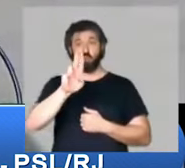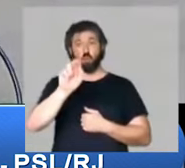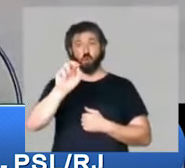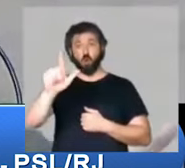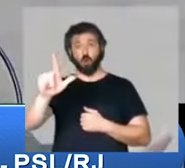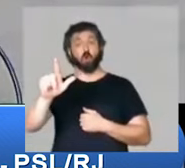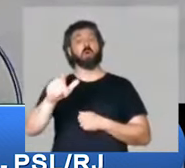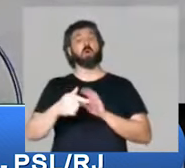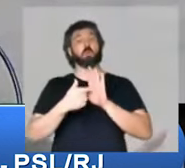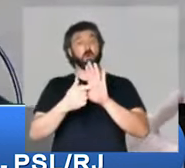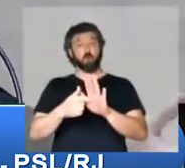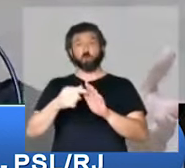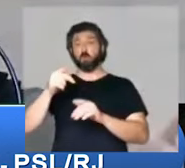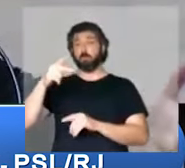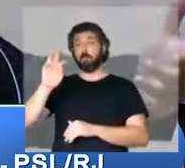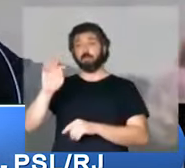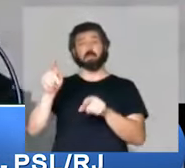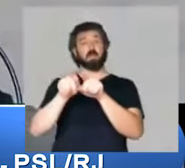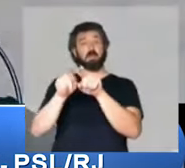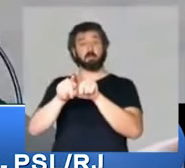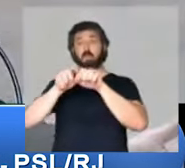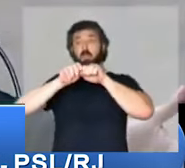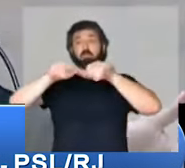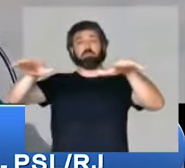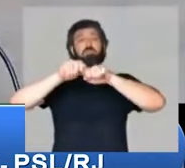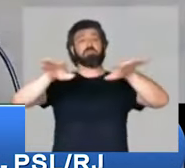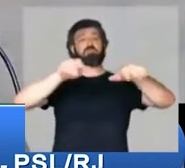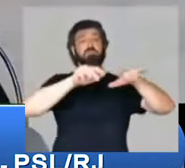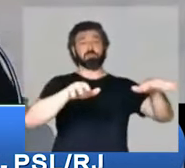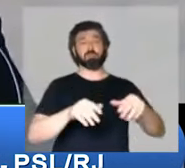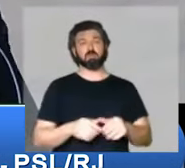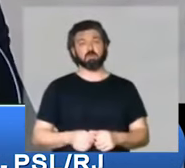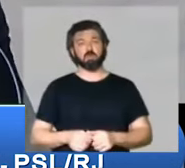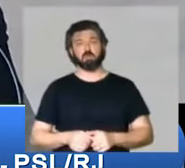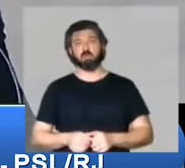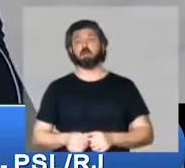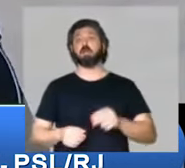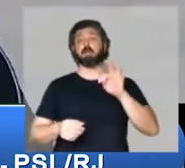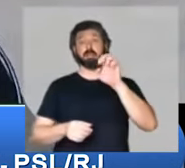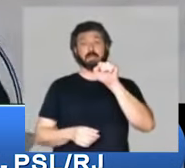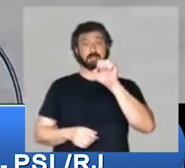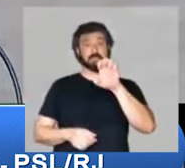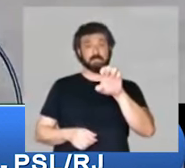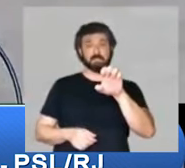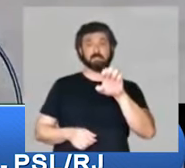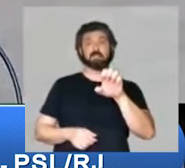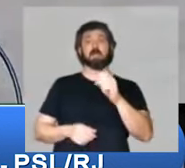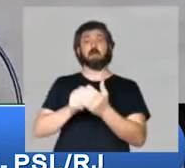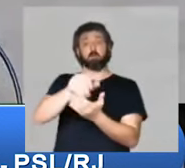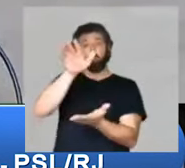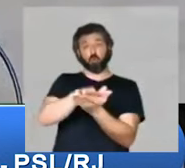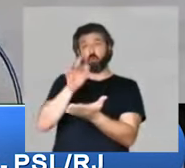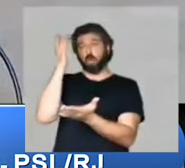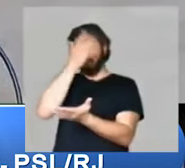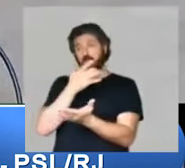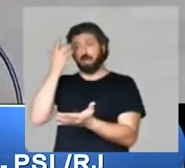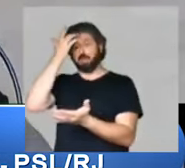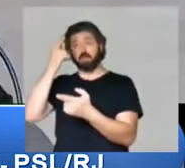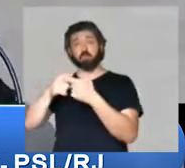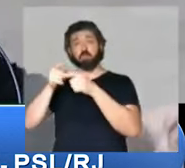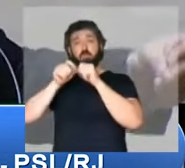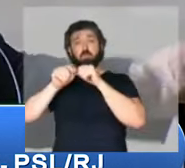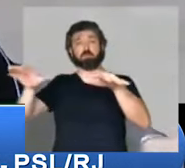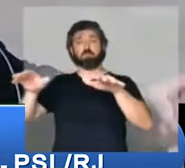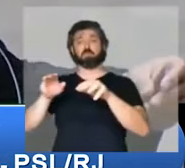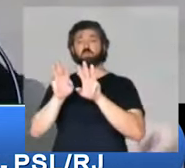que o PT também usou o sistema de envio de mensagens em massa. E ainda diz que o TSE multou a campanha de Fernando Haddad por ter